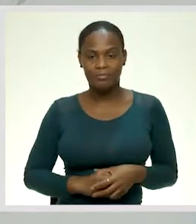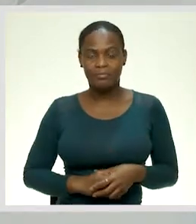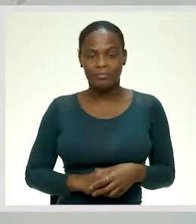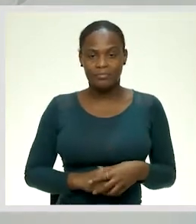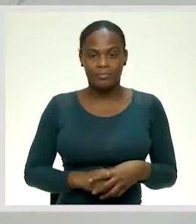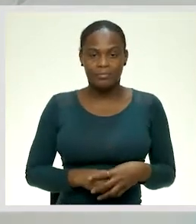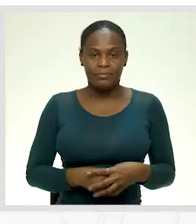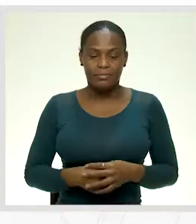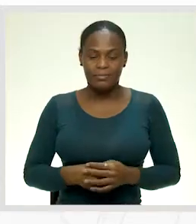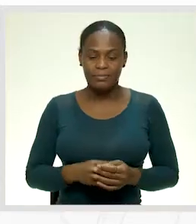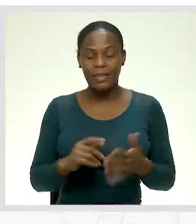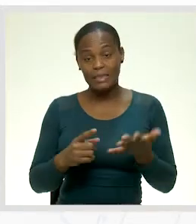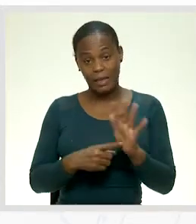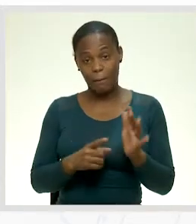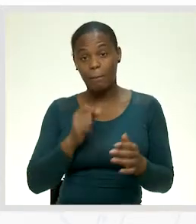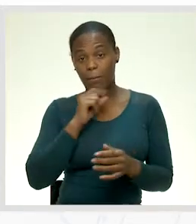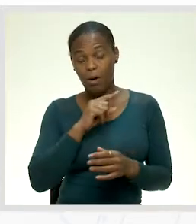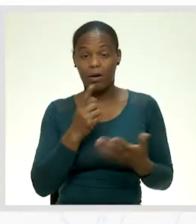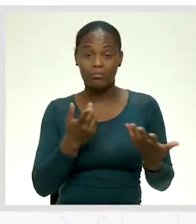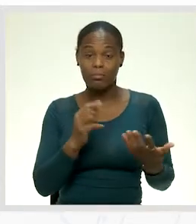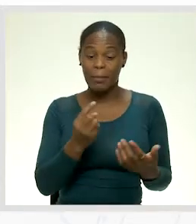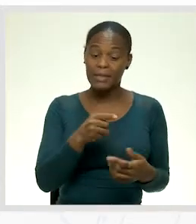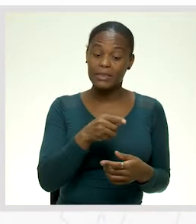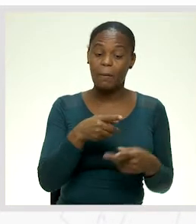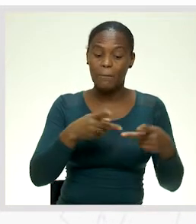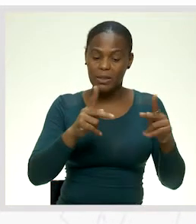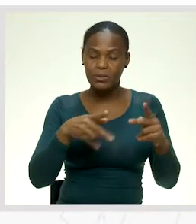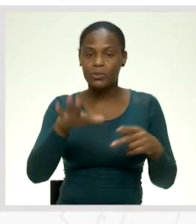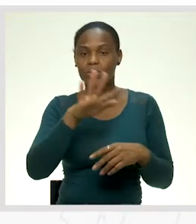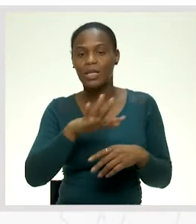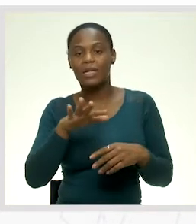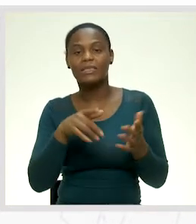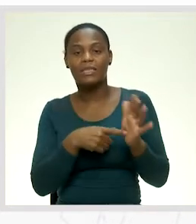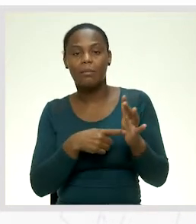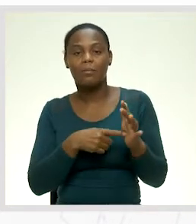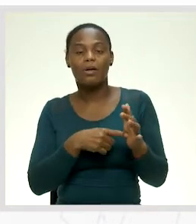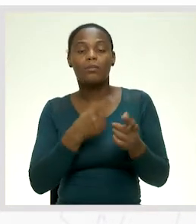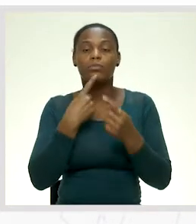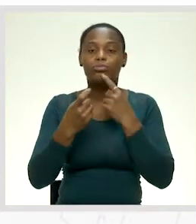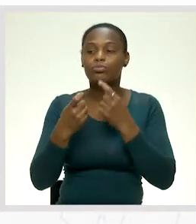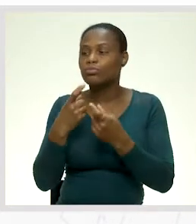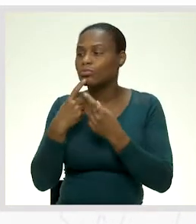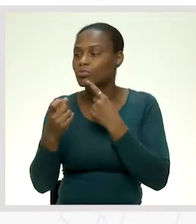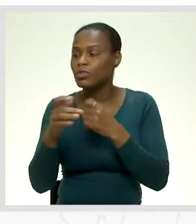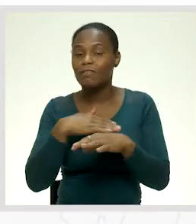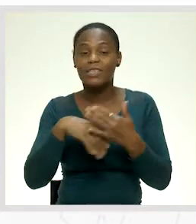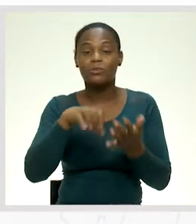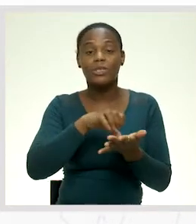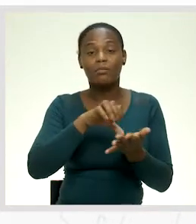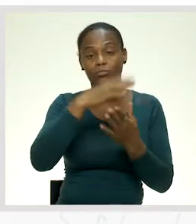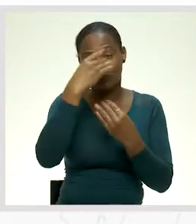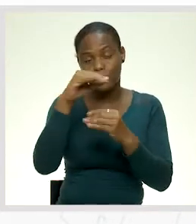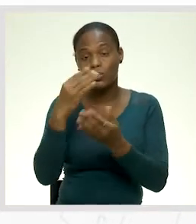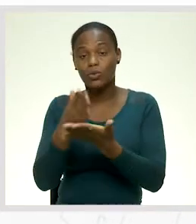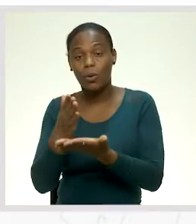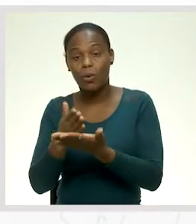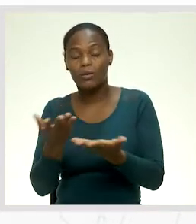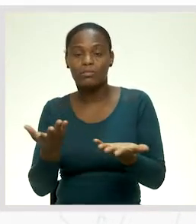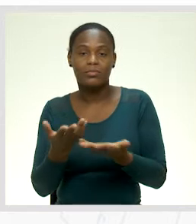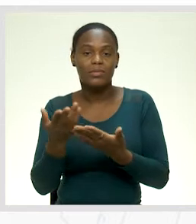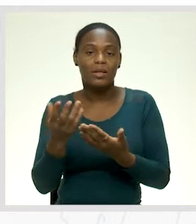Por exemplo, pode ser, para isso, a metodologia utilizada foi a aplicação de questionários nos centros educativos, nas escolas, e para